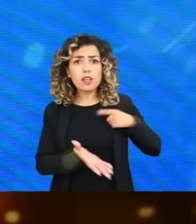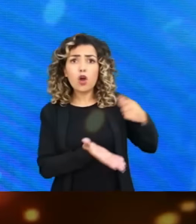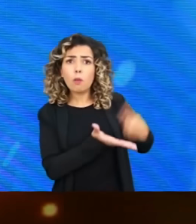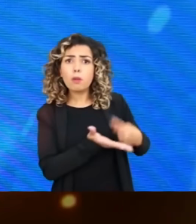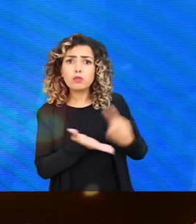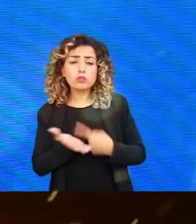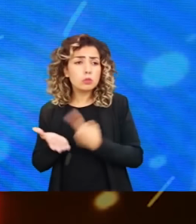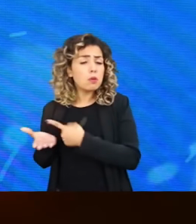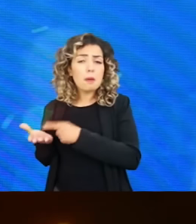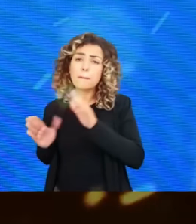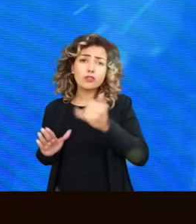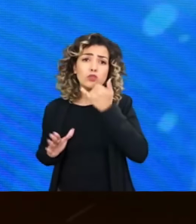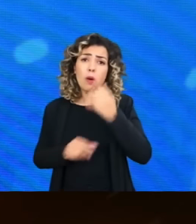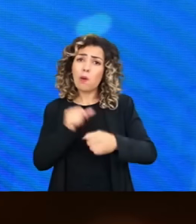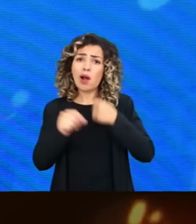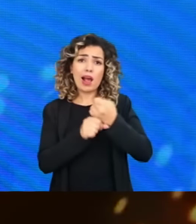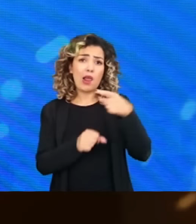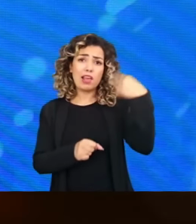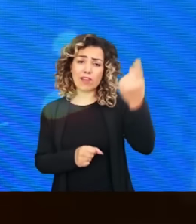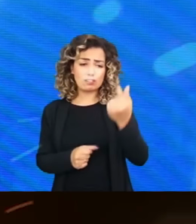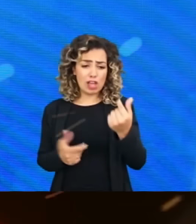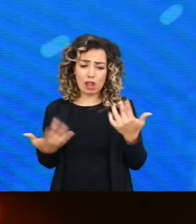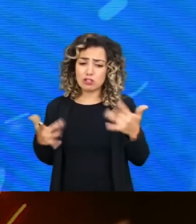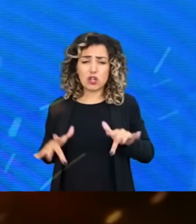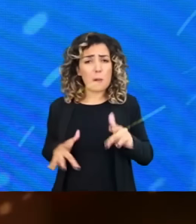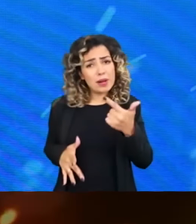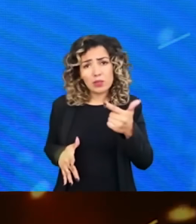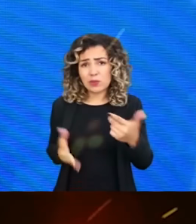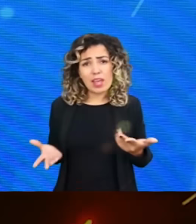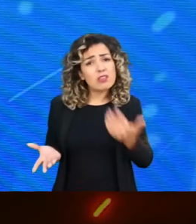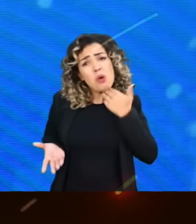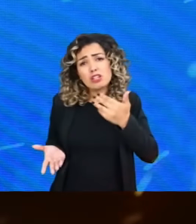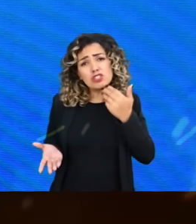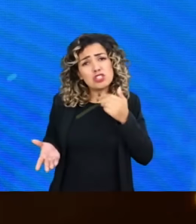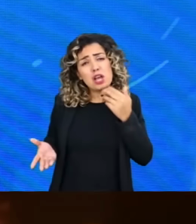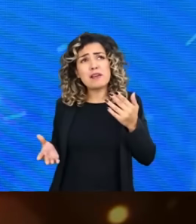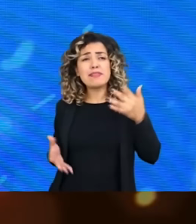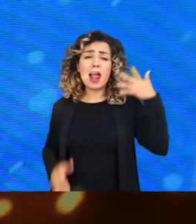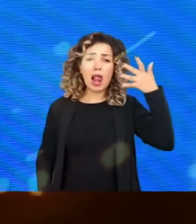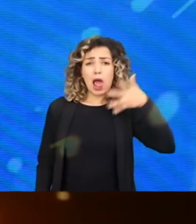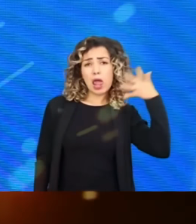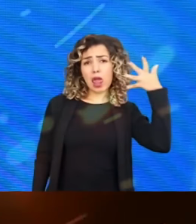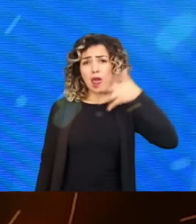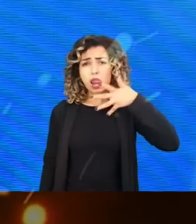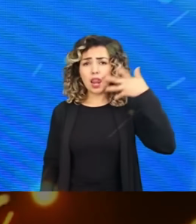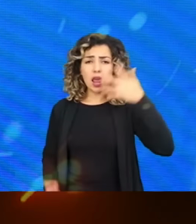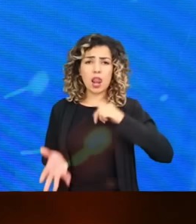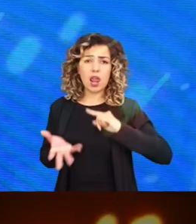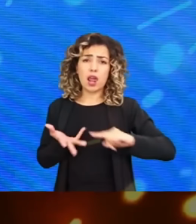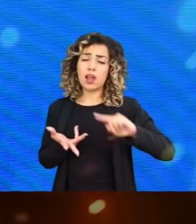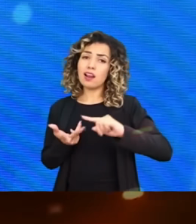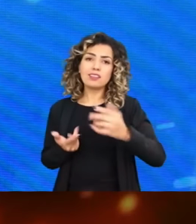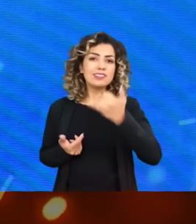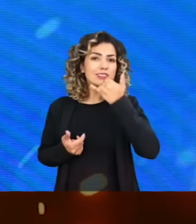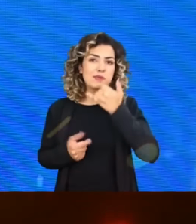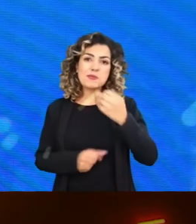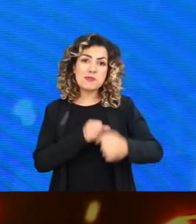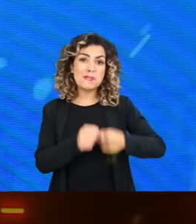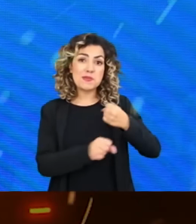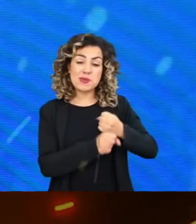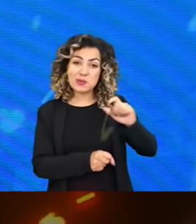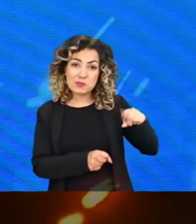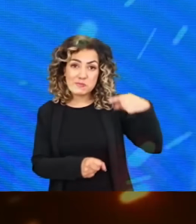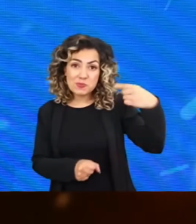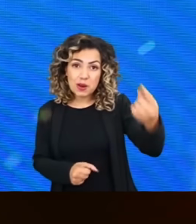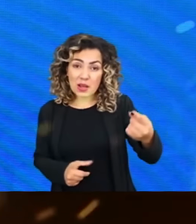vem então não adianta vir com falácias aqui não adianta vir com sofismas Porque no próximo ano o o